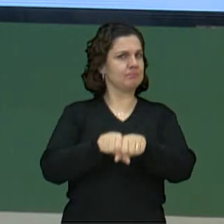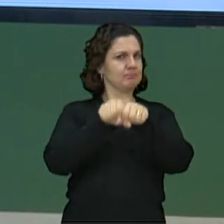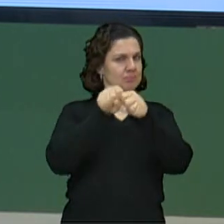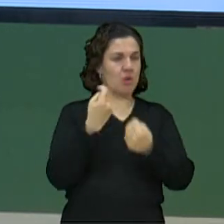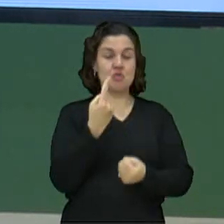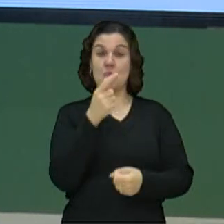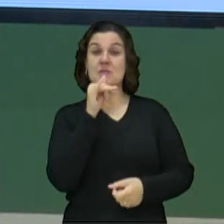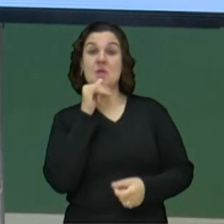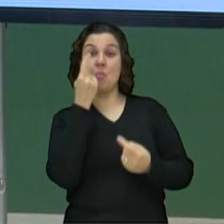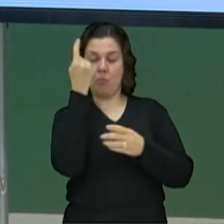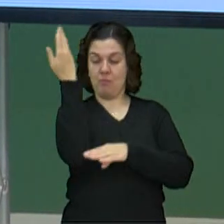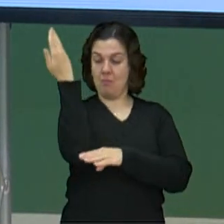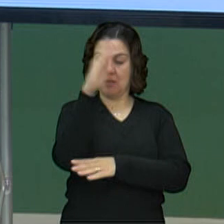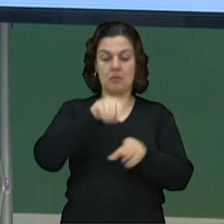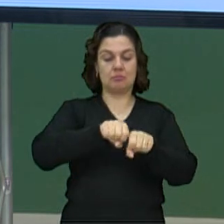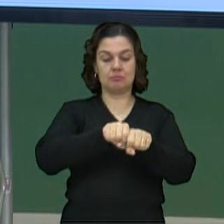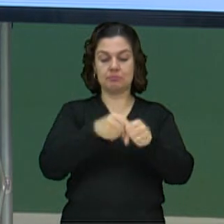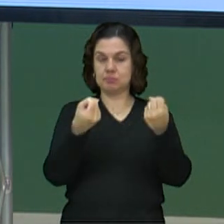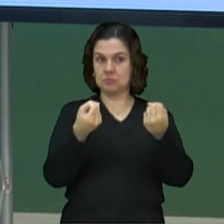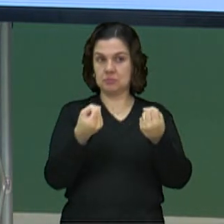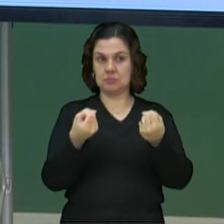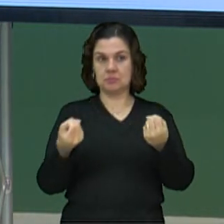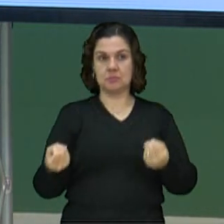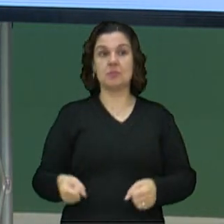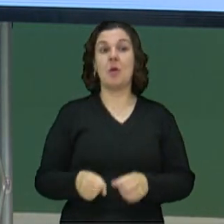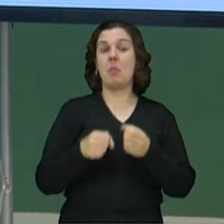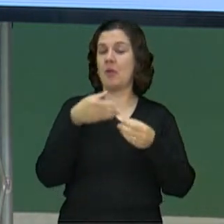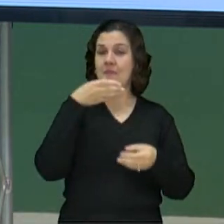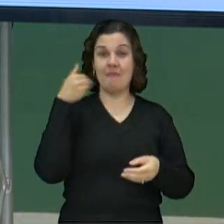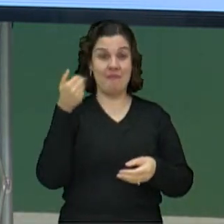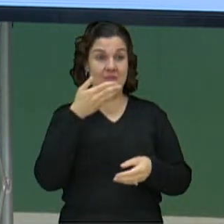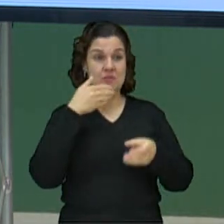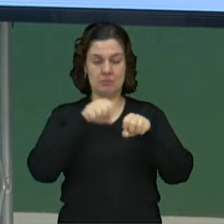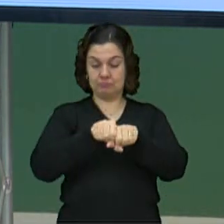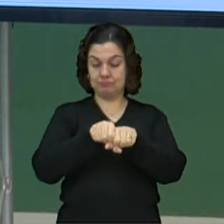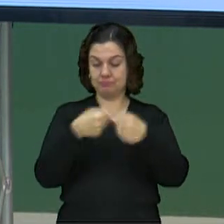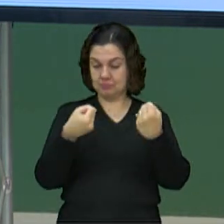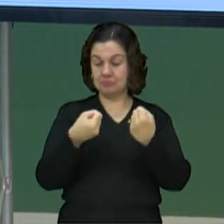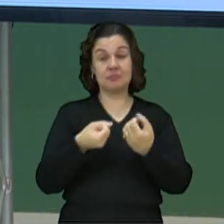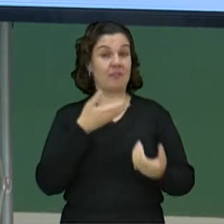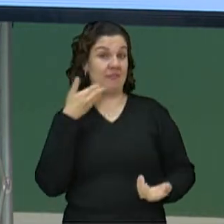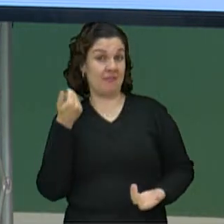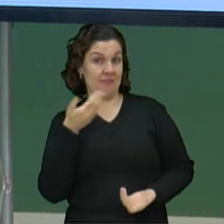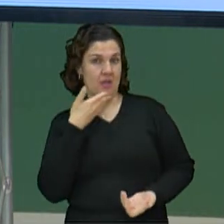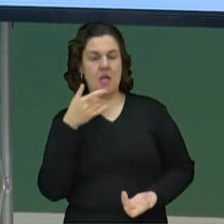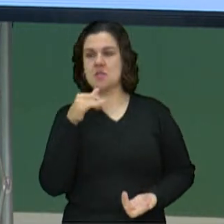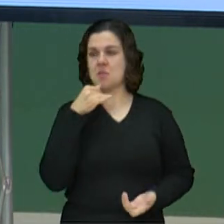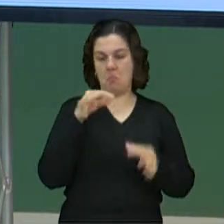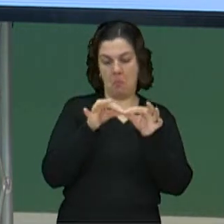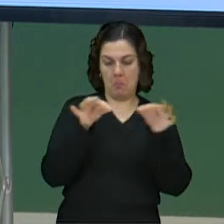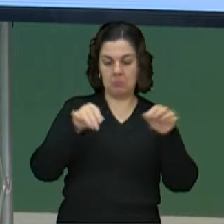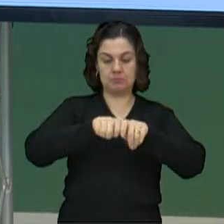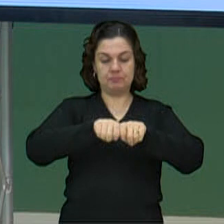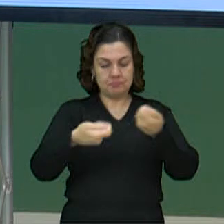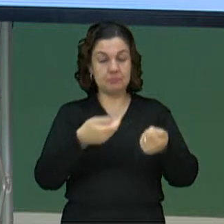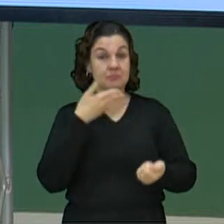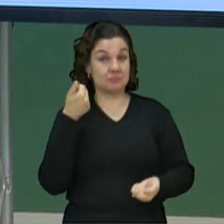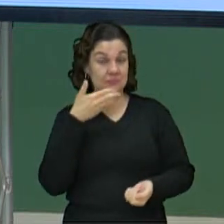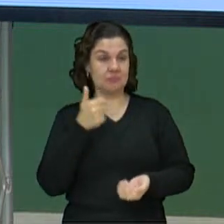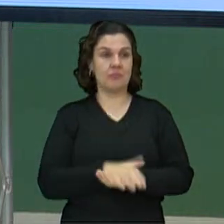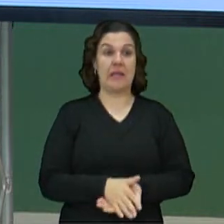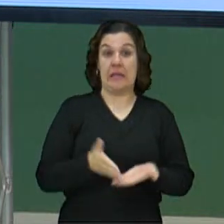vara, um galho. Uma vara pode ser facilmente quebrada. Você quebra, pega um palito e você quebra ele